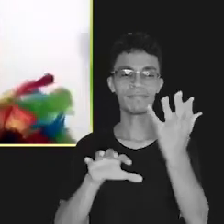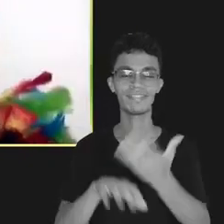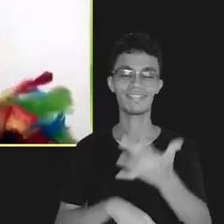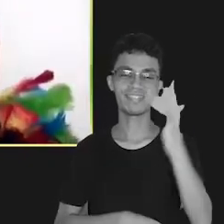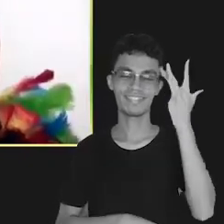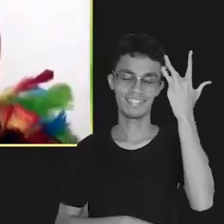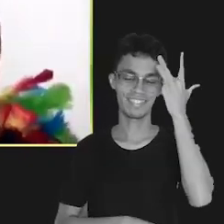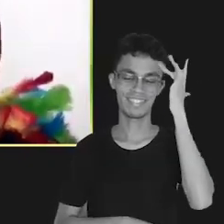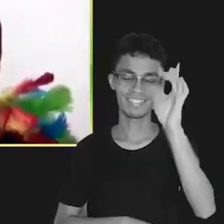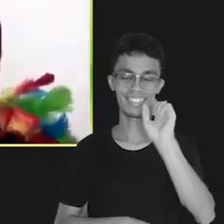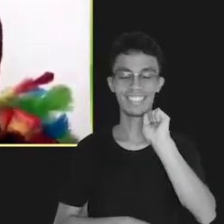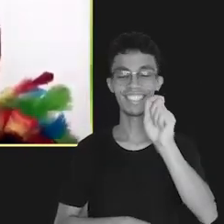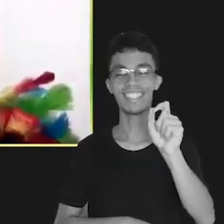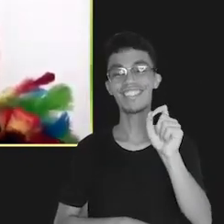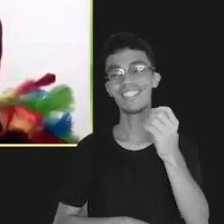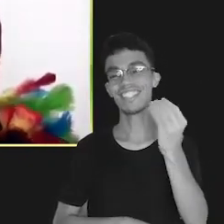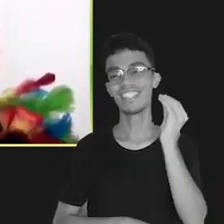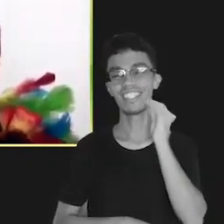beijos. É o mesmo Maciel.